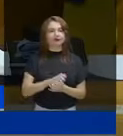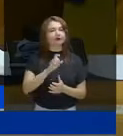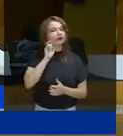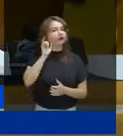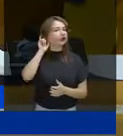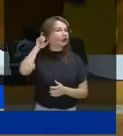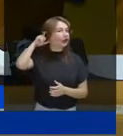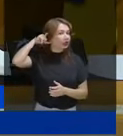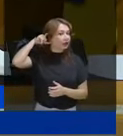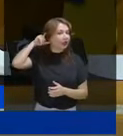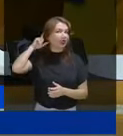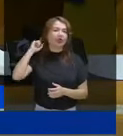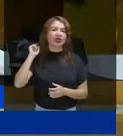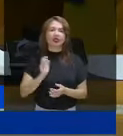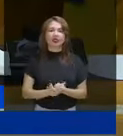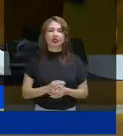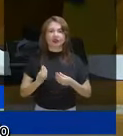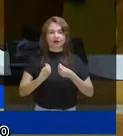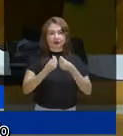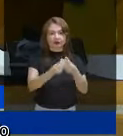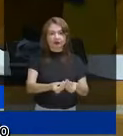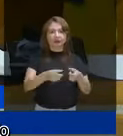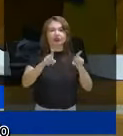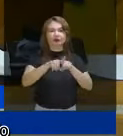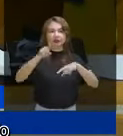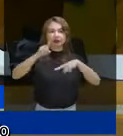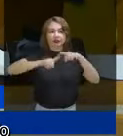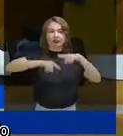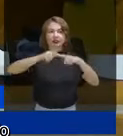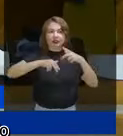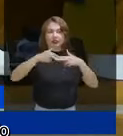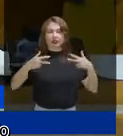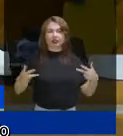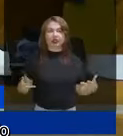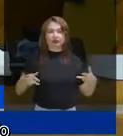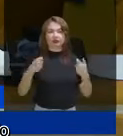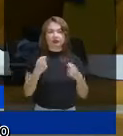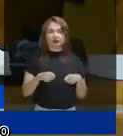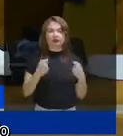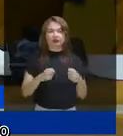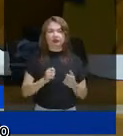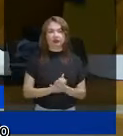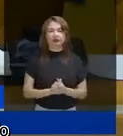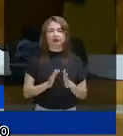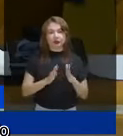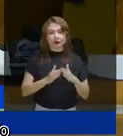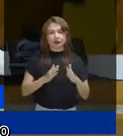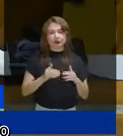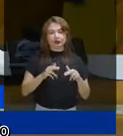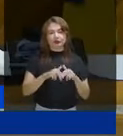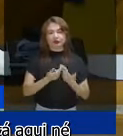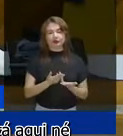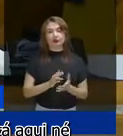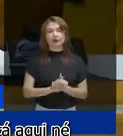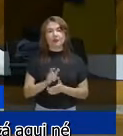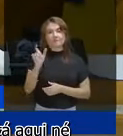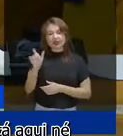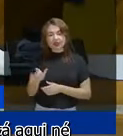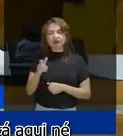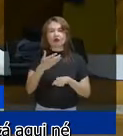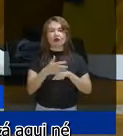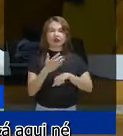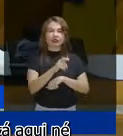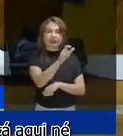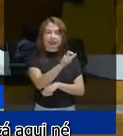aparelho que vamos entregar à Ana e mais o material necessário e que foi solicitado pelo seu treinador, que também